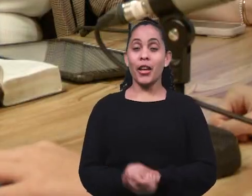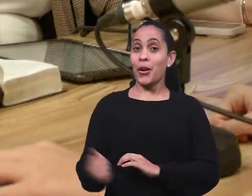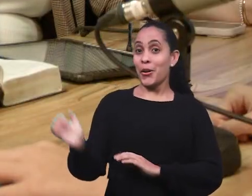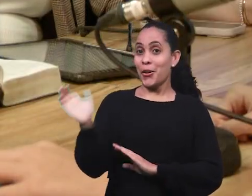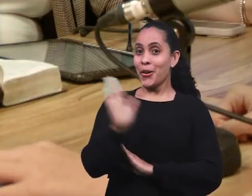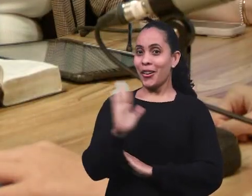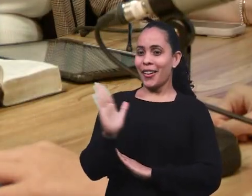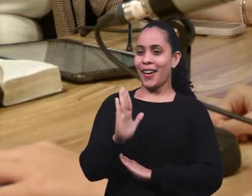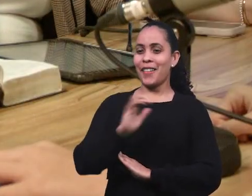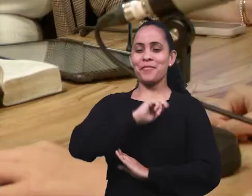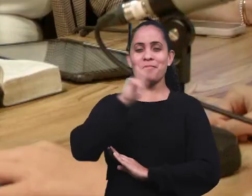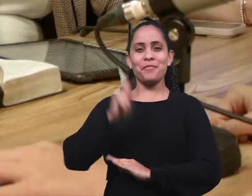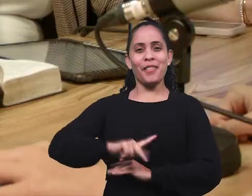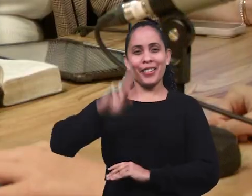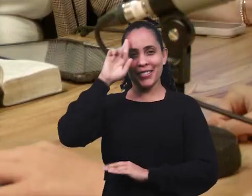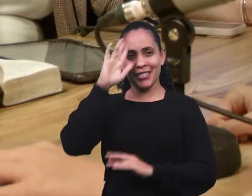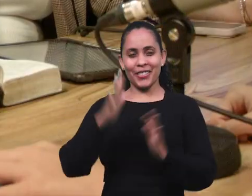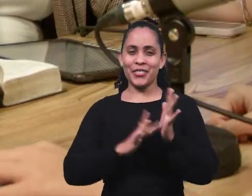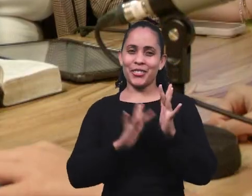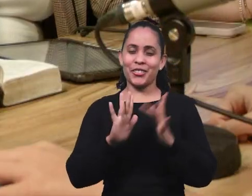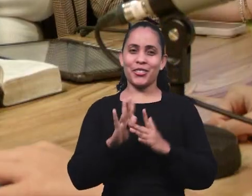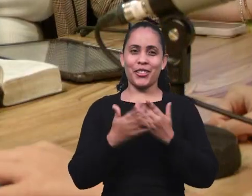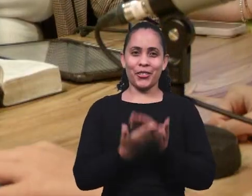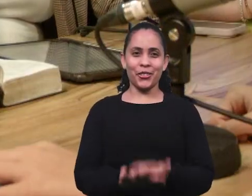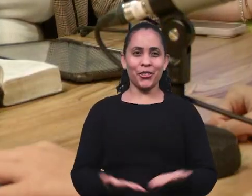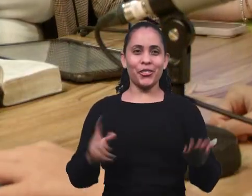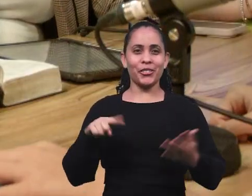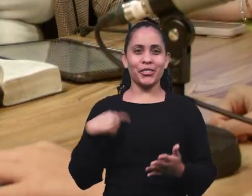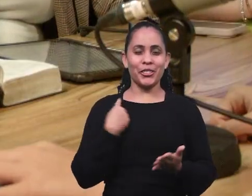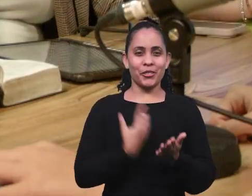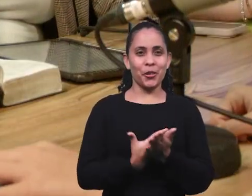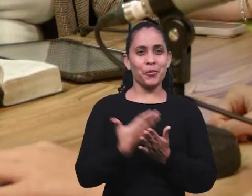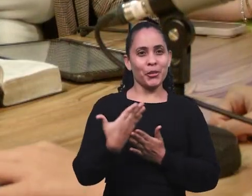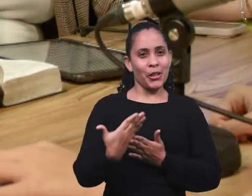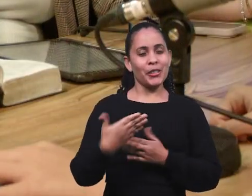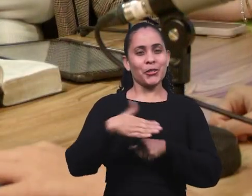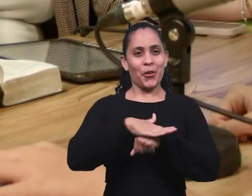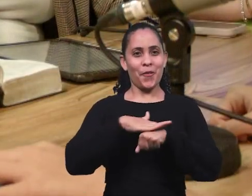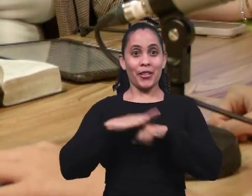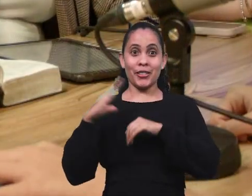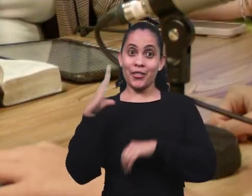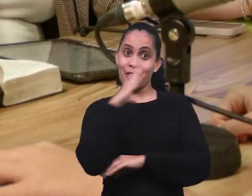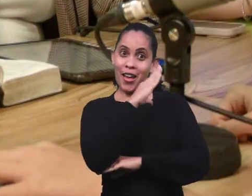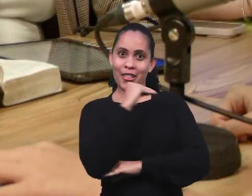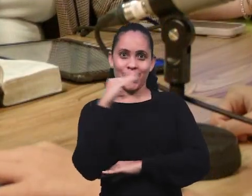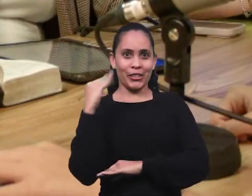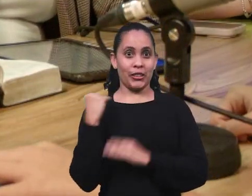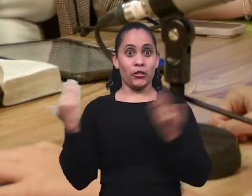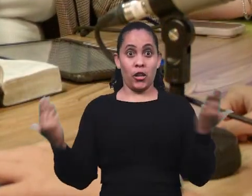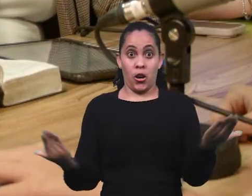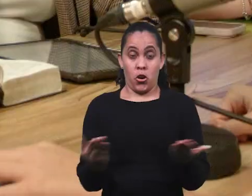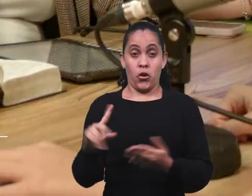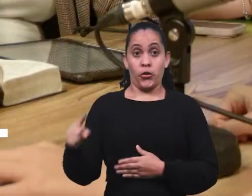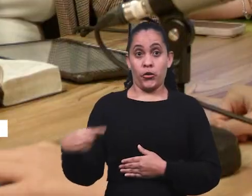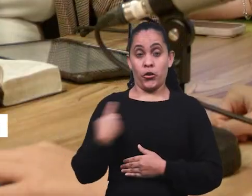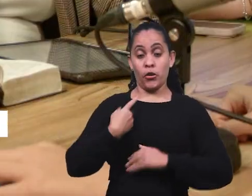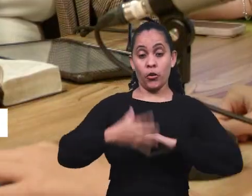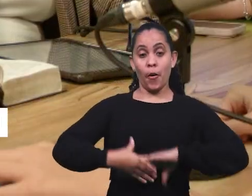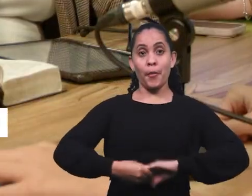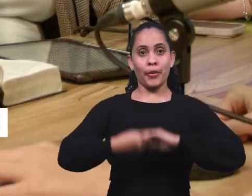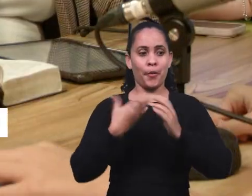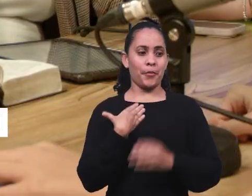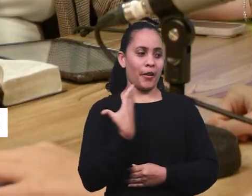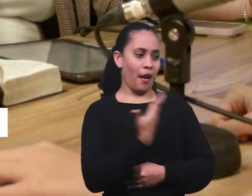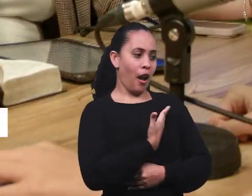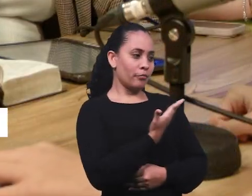Olá, a paz do Senhor Jesus a todos. Nós estamos iniciando mais uma conversa de adolescente e agora eu já vou cumprimentar a minha colega